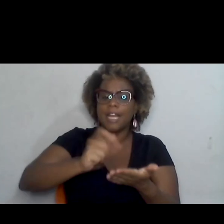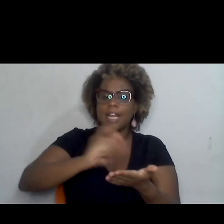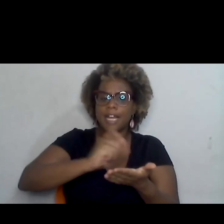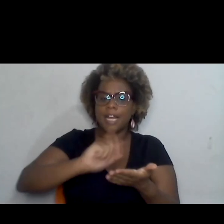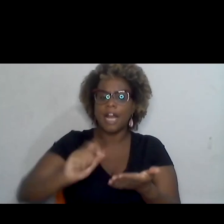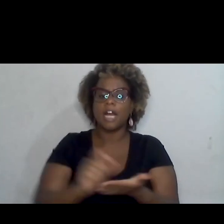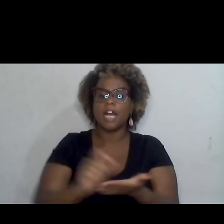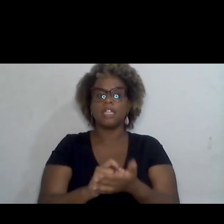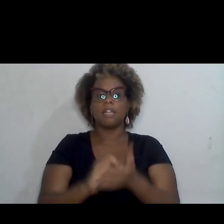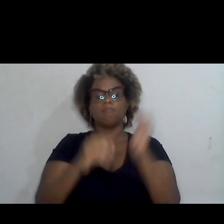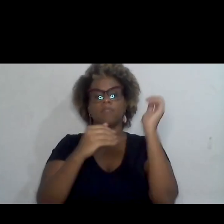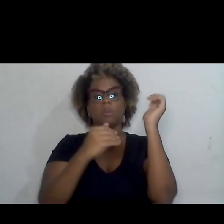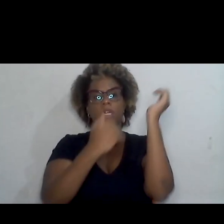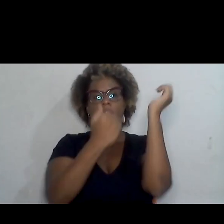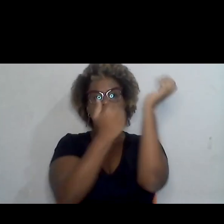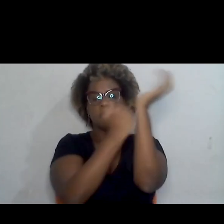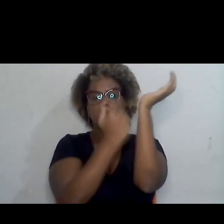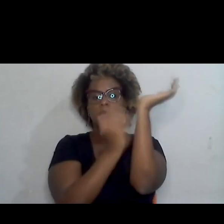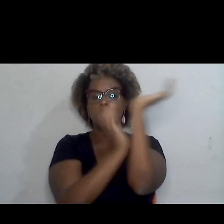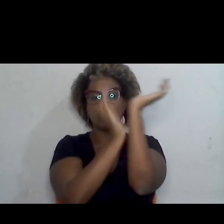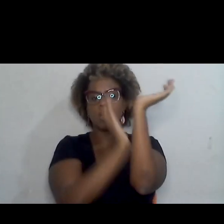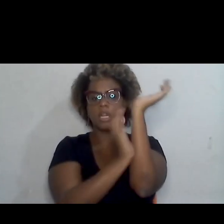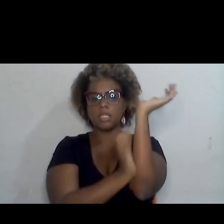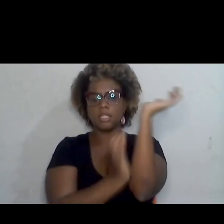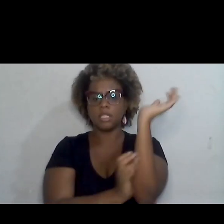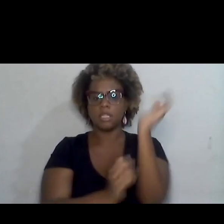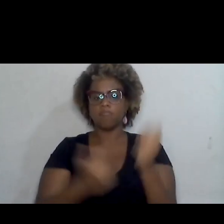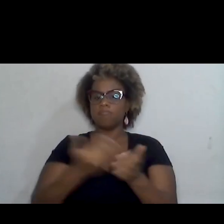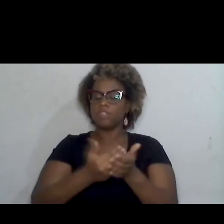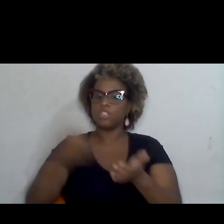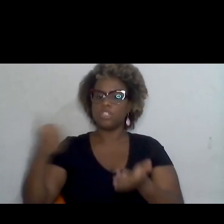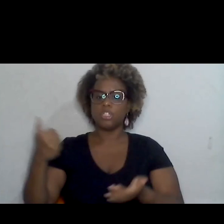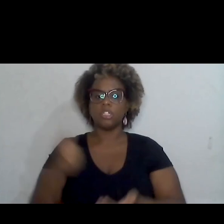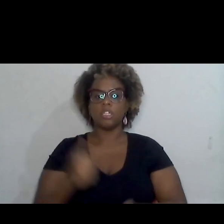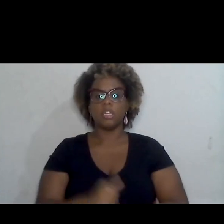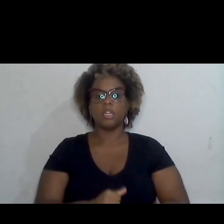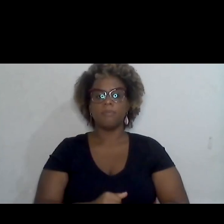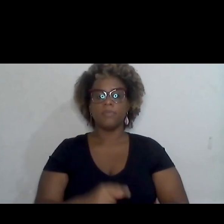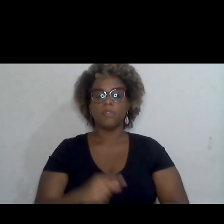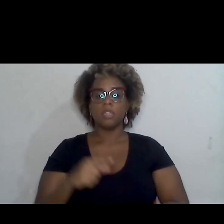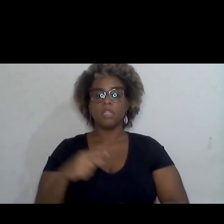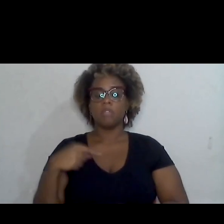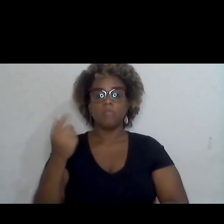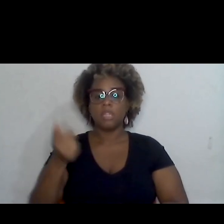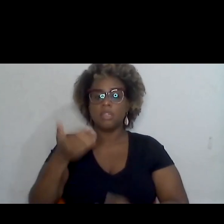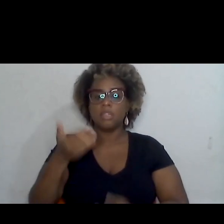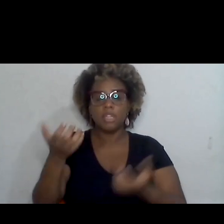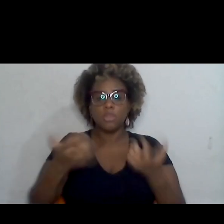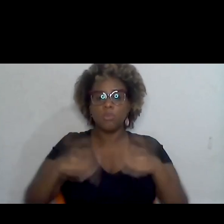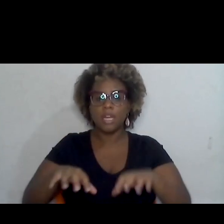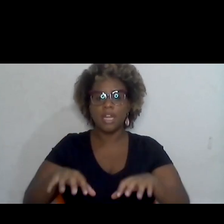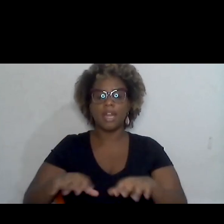de seleção, porque a gente sabe que os grandes conseguem, os pequenos não conseguem, e isso limita, e a gente não quer limitar nada. O dinheiro